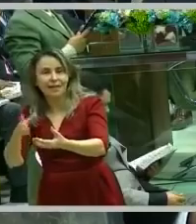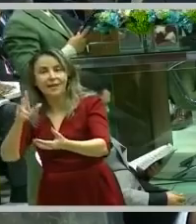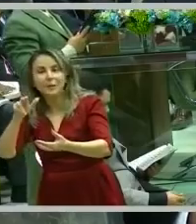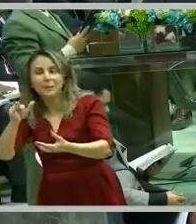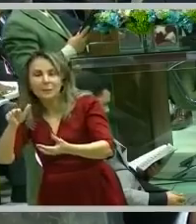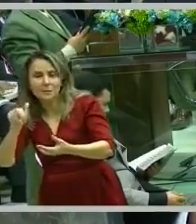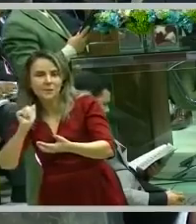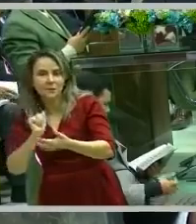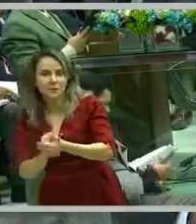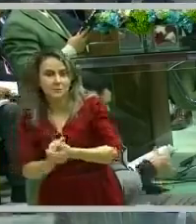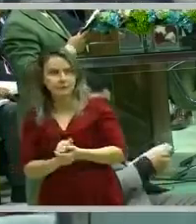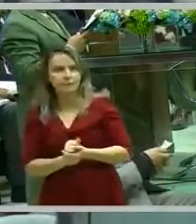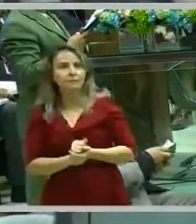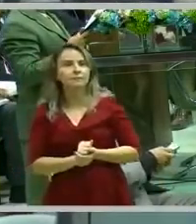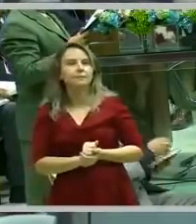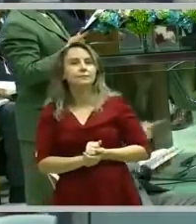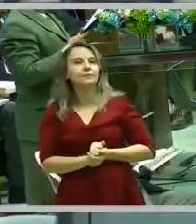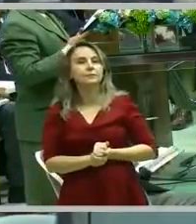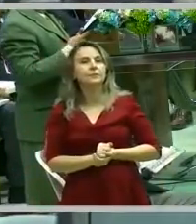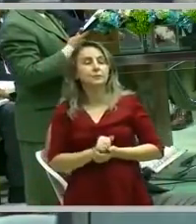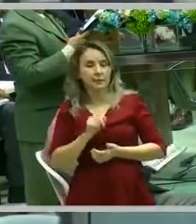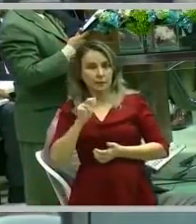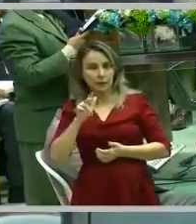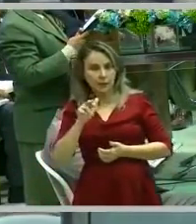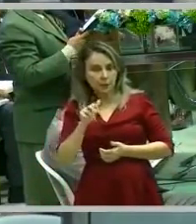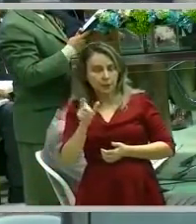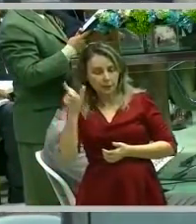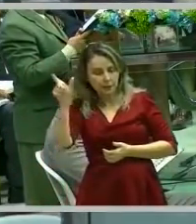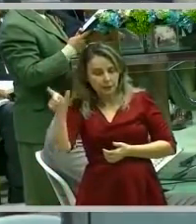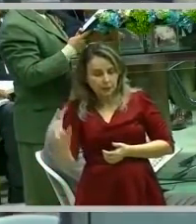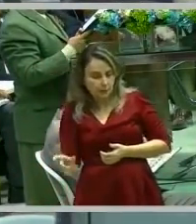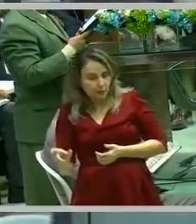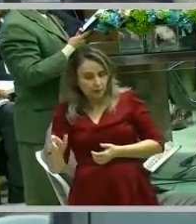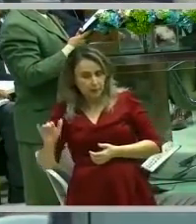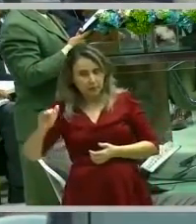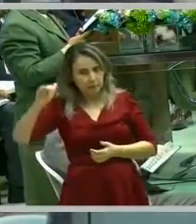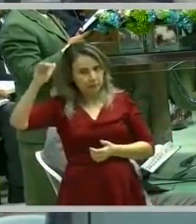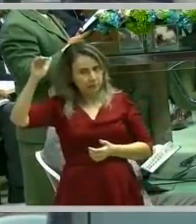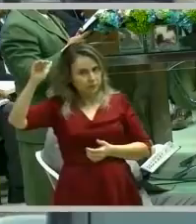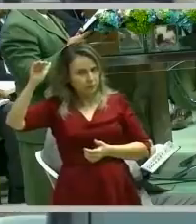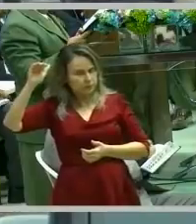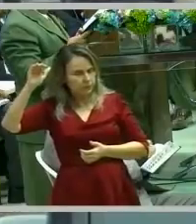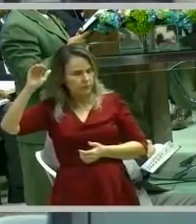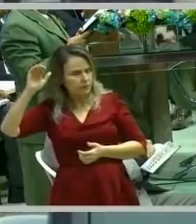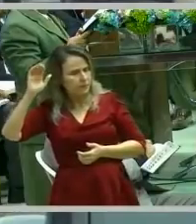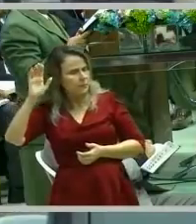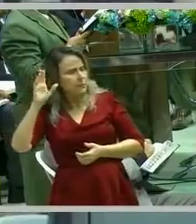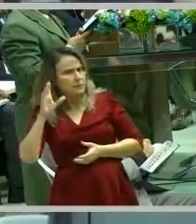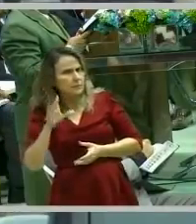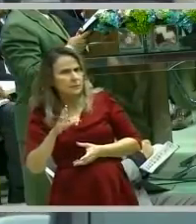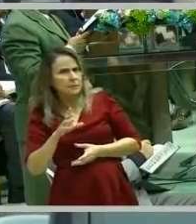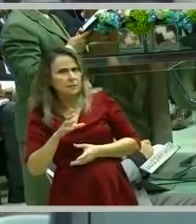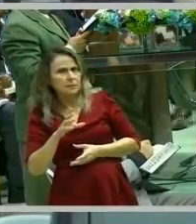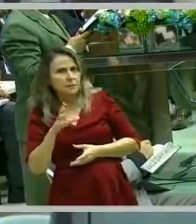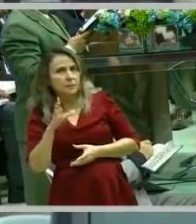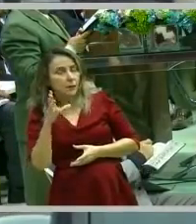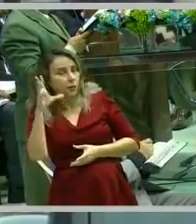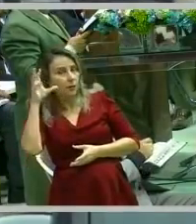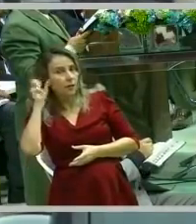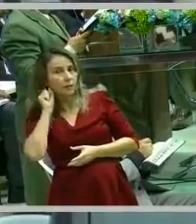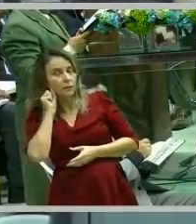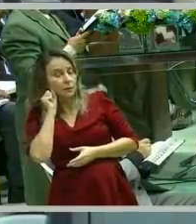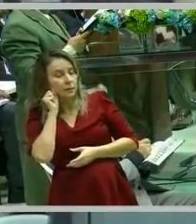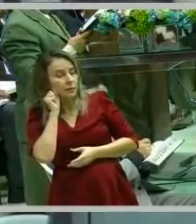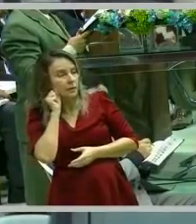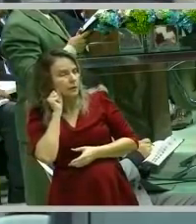por favor. E ouvindo Eliabe, seu irmão mais velho, falar àqueles homens, acendeu-se a ira